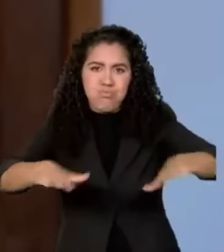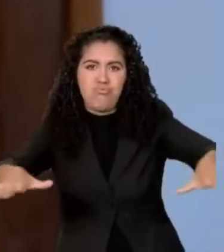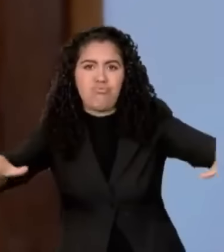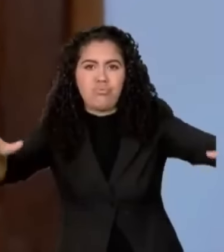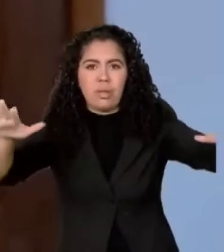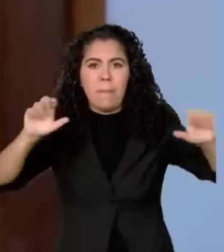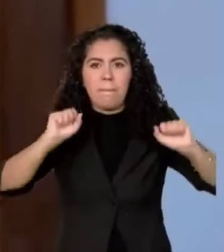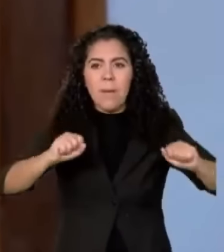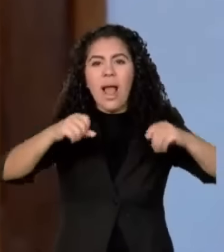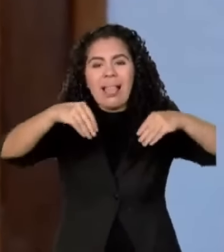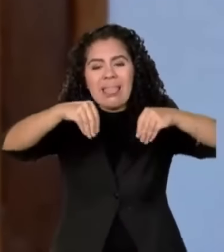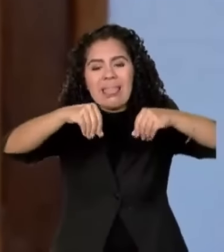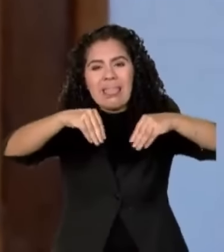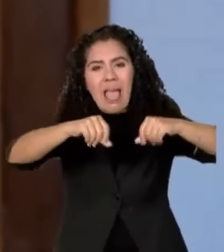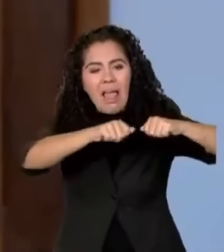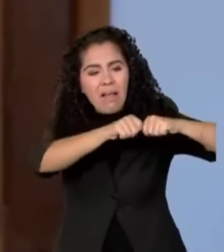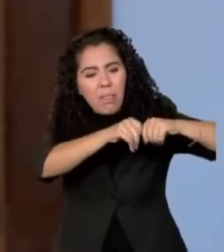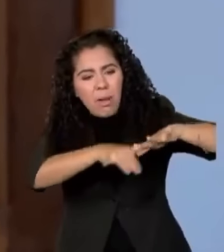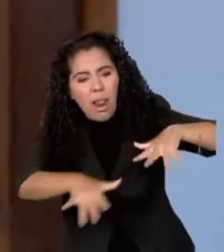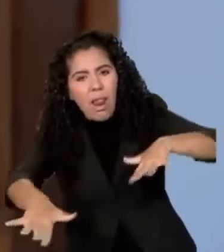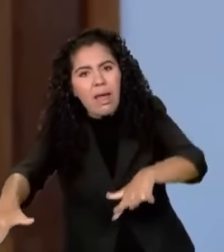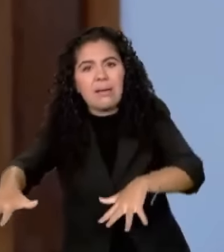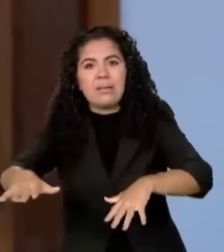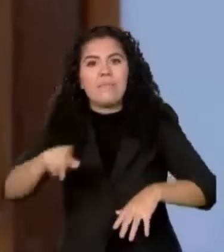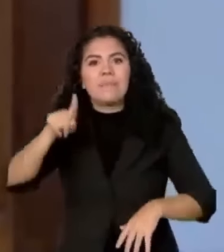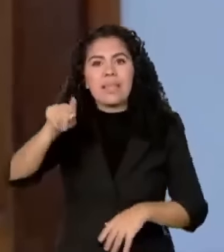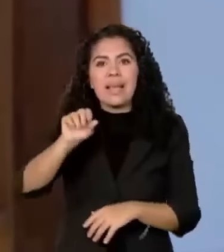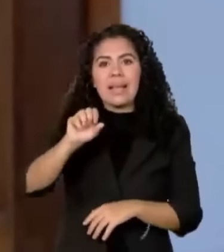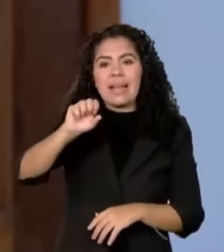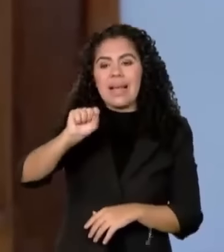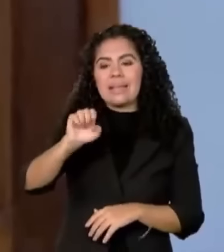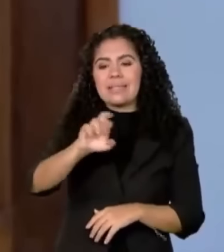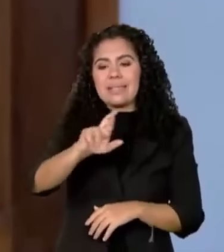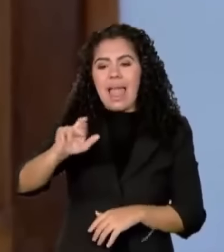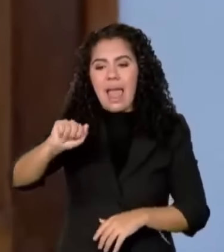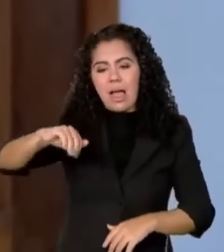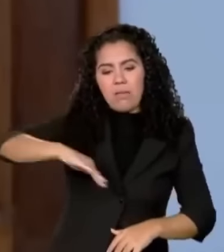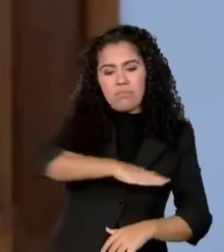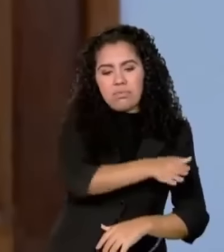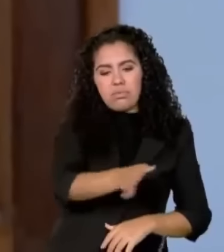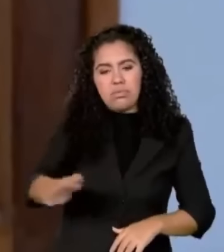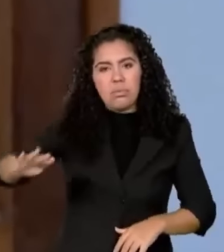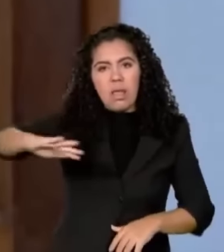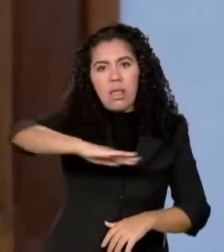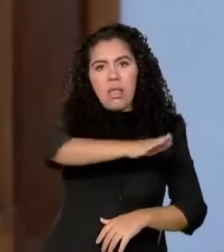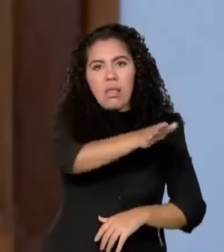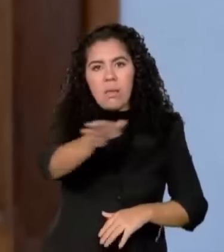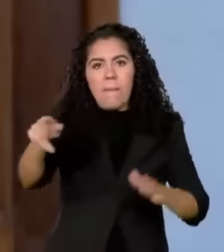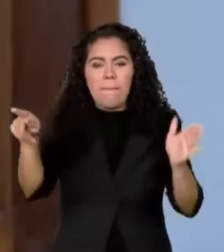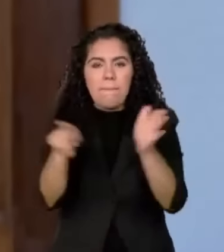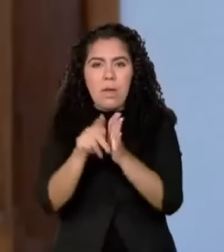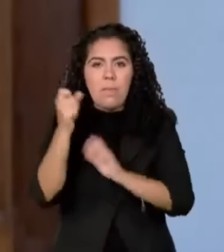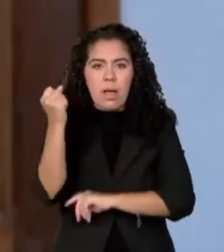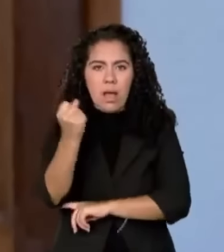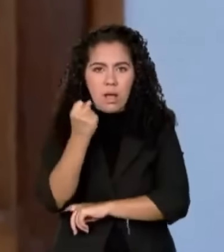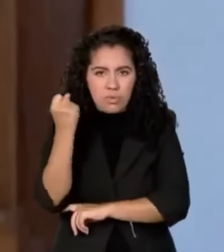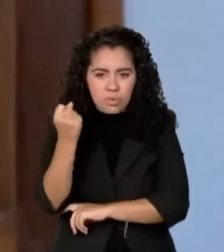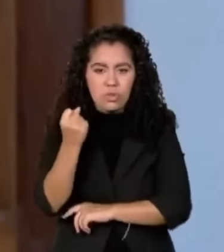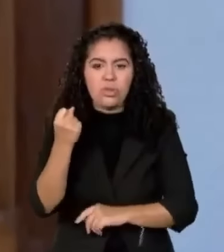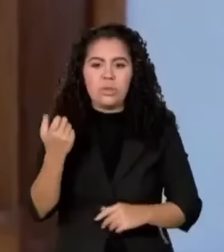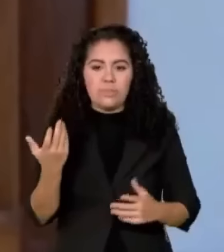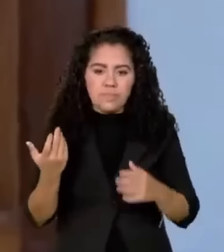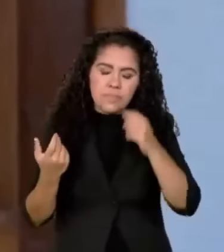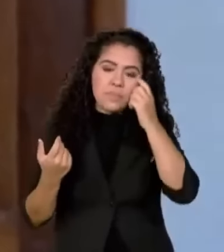muitos deslizamentos na Serra Gaúcha e com risco de rompimentos de barragens. Então já foi emitido alertas de